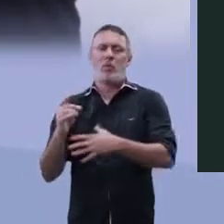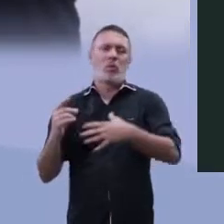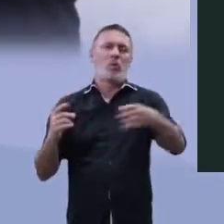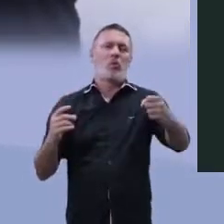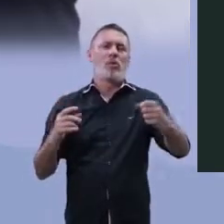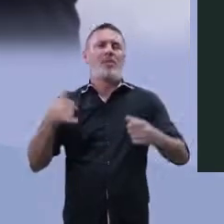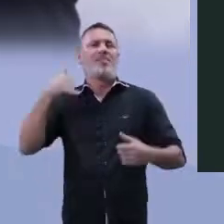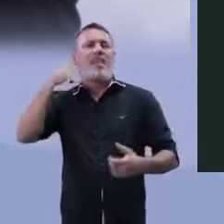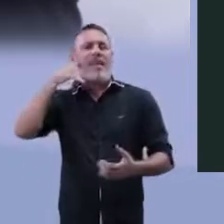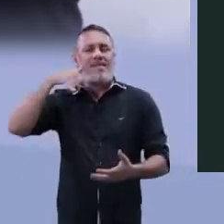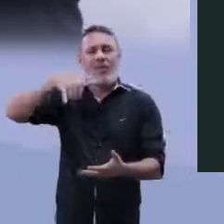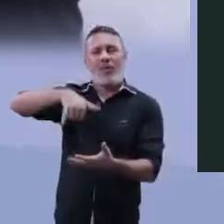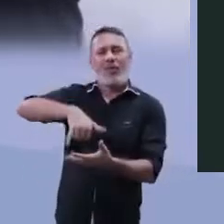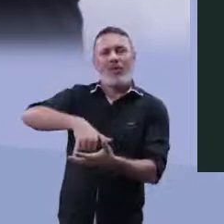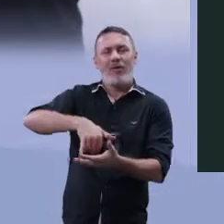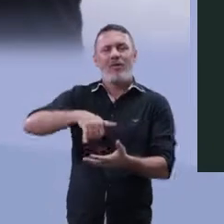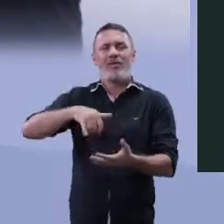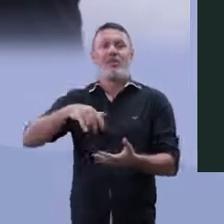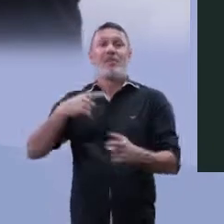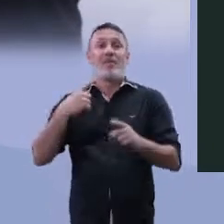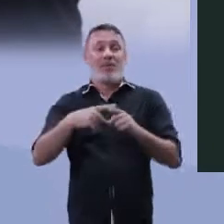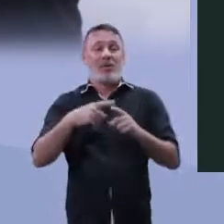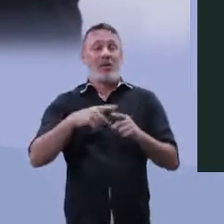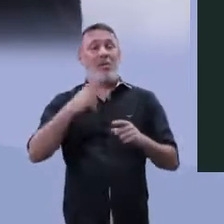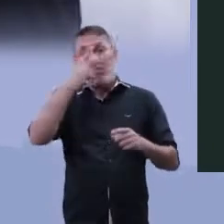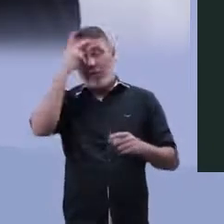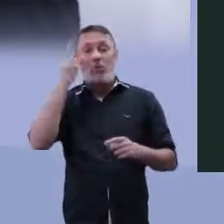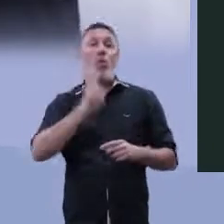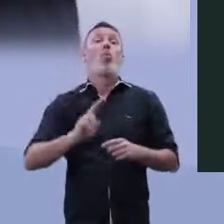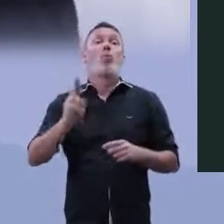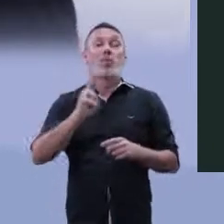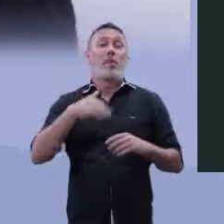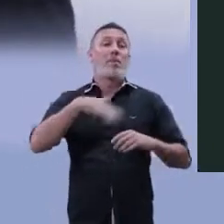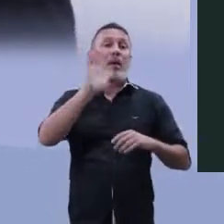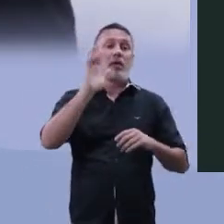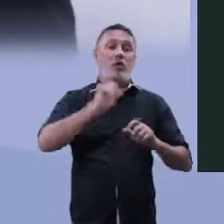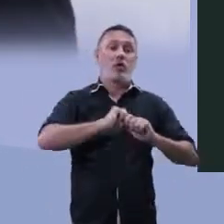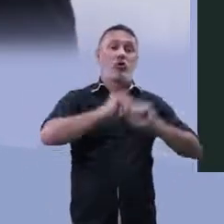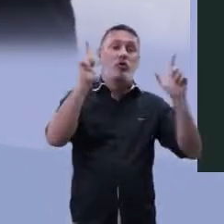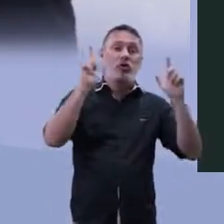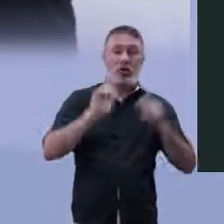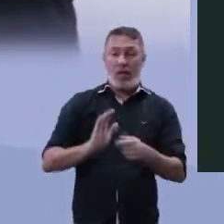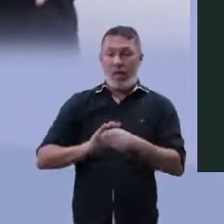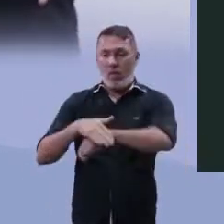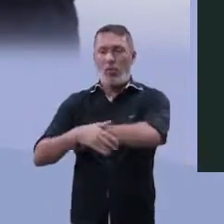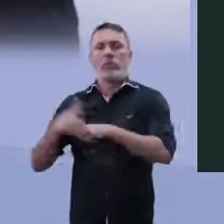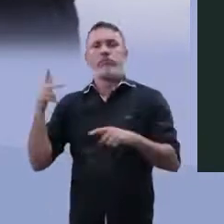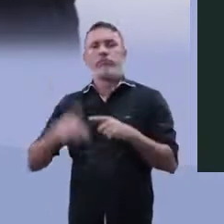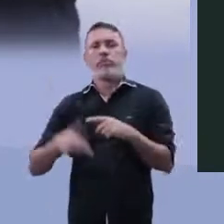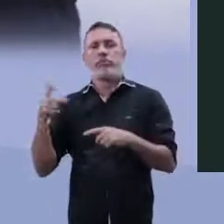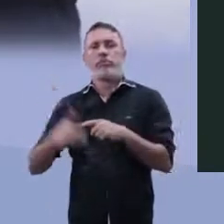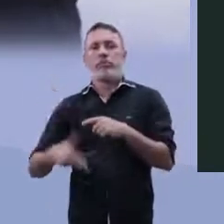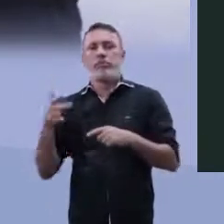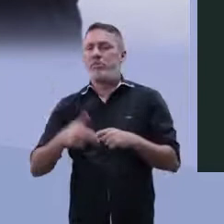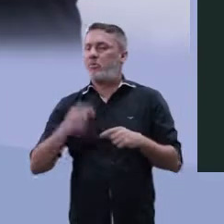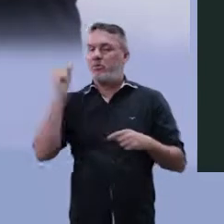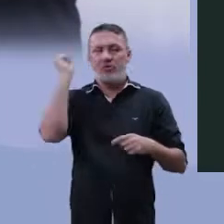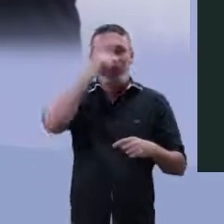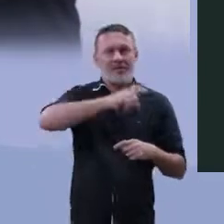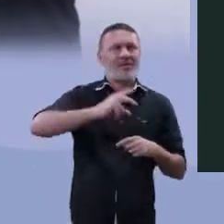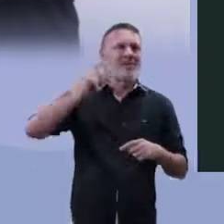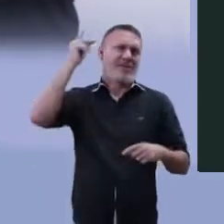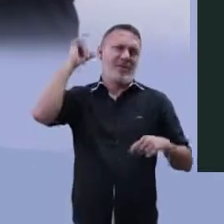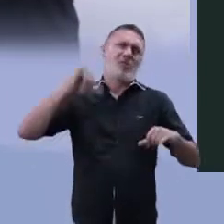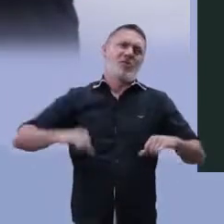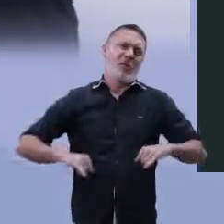né, do modem, que era uma curtição. Muitas vezes as pessoas utilizavam a internet somente à noite, porque durante o dia o telefone